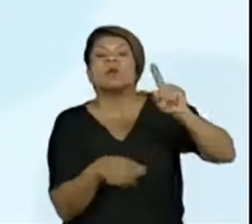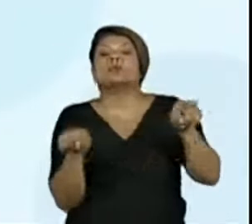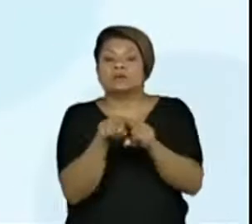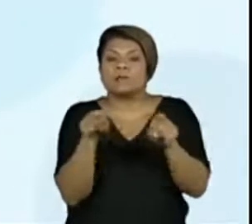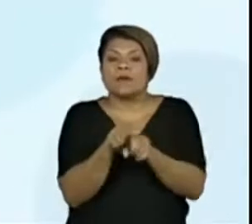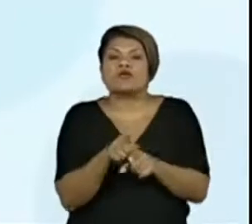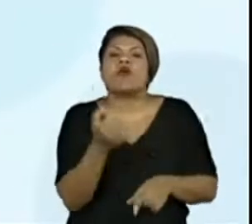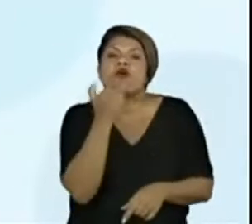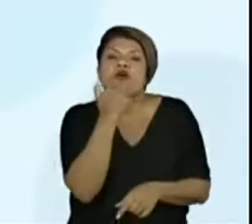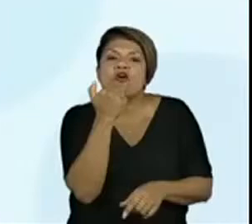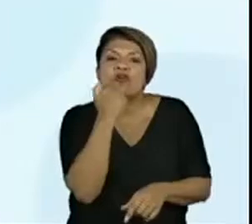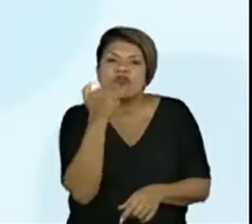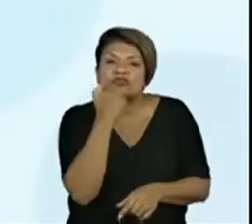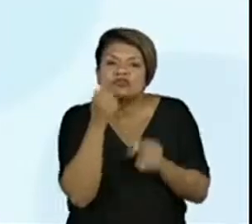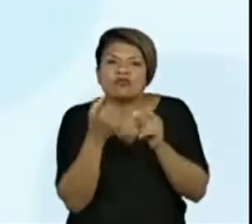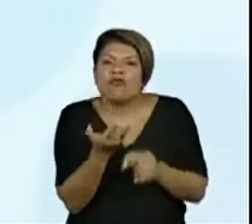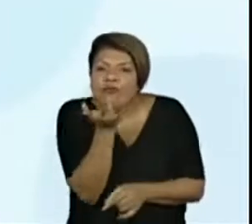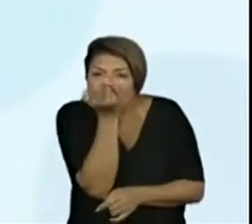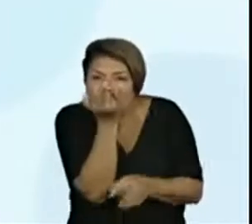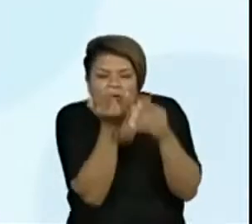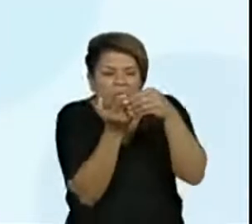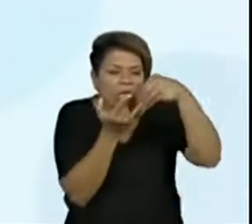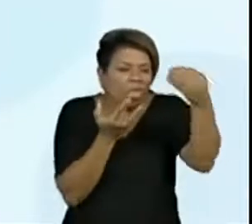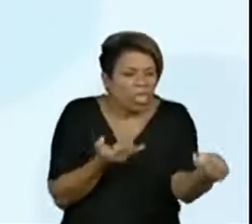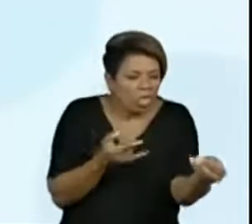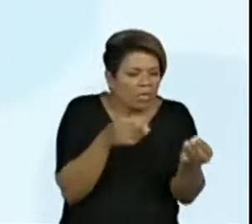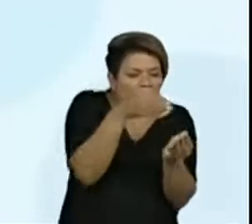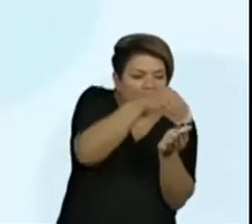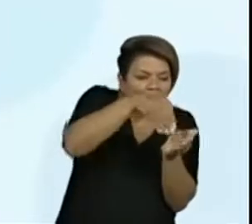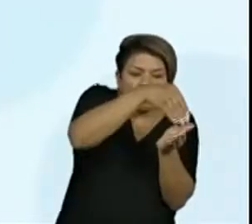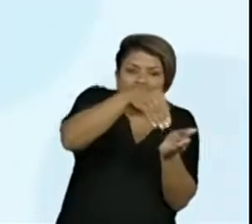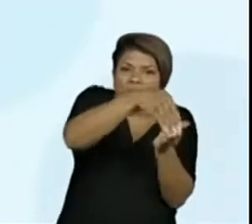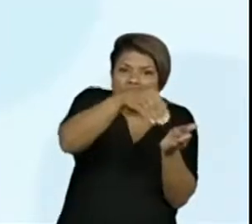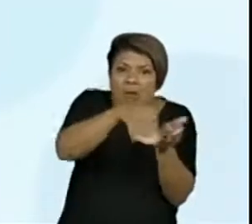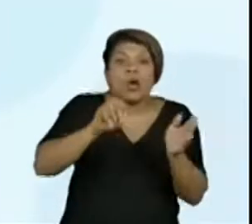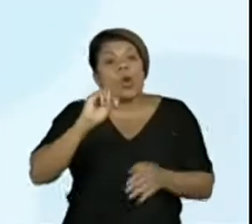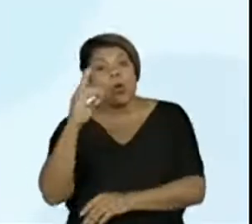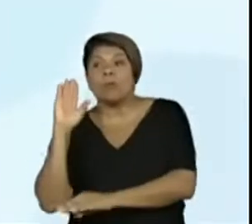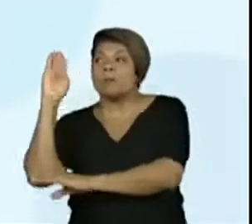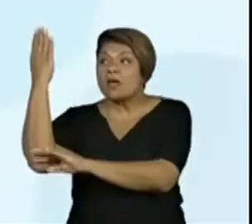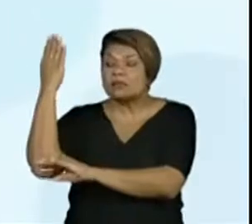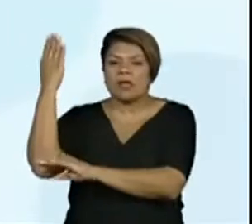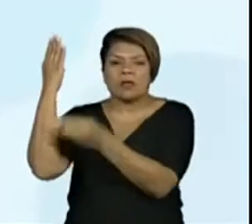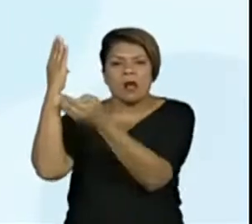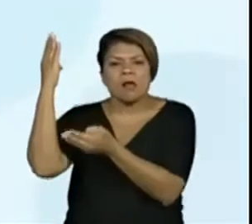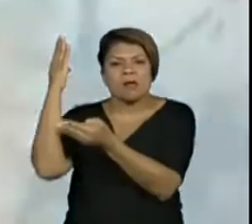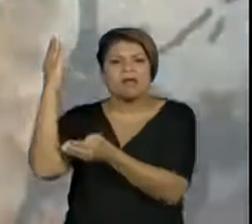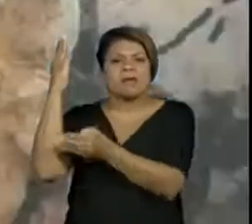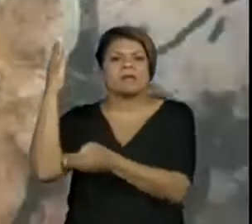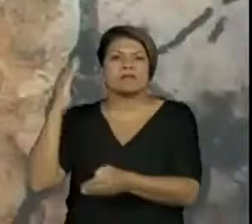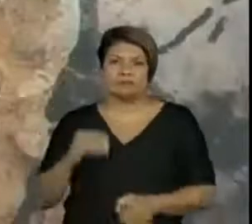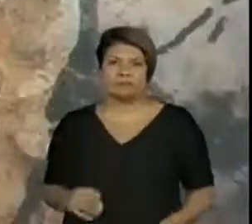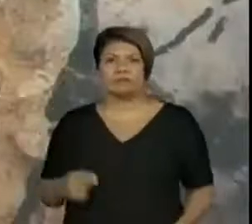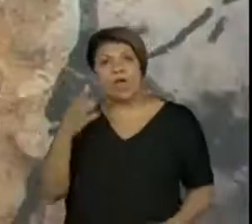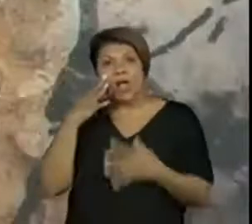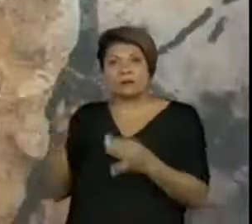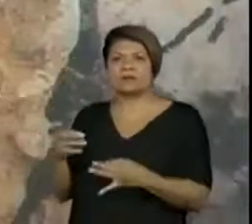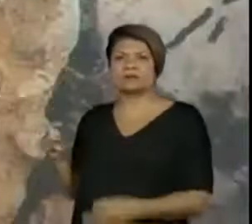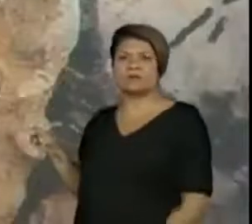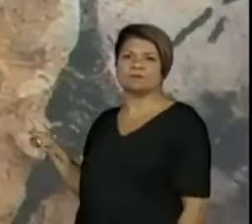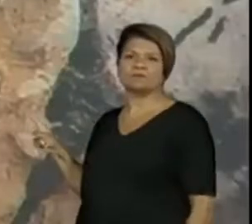ossos de animais ou pedaços de madeira. Atenção à imagem que vocês têm aí na